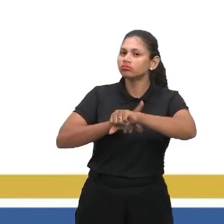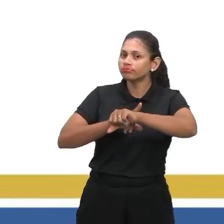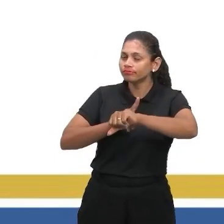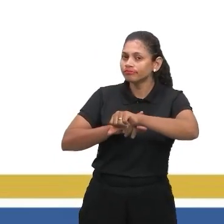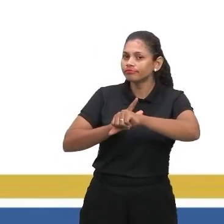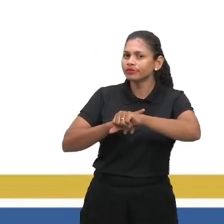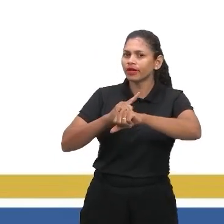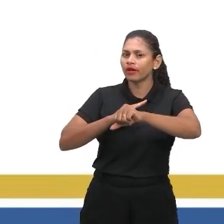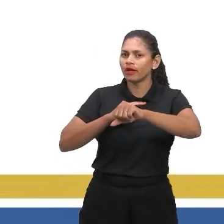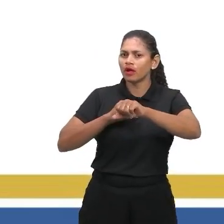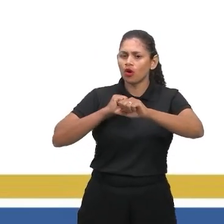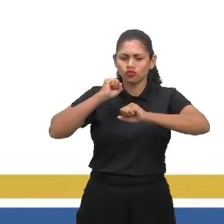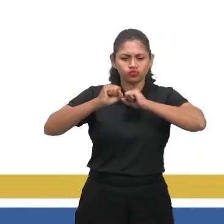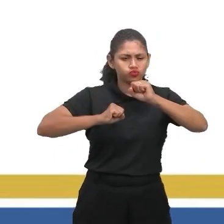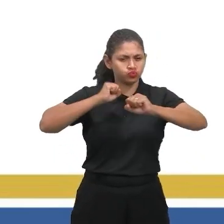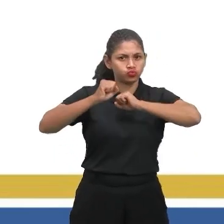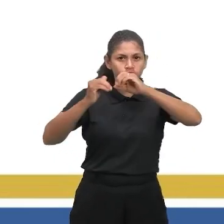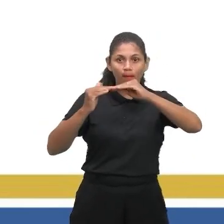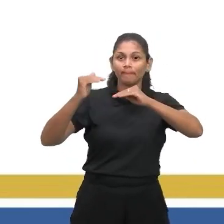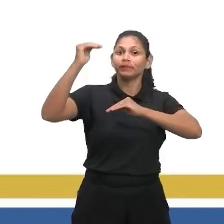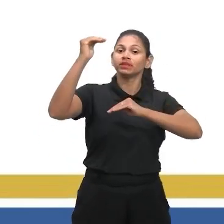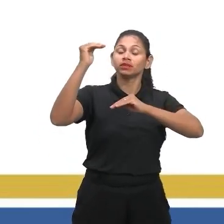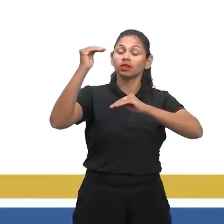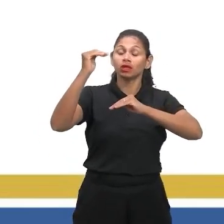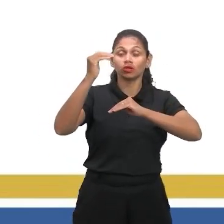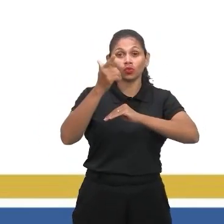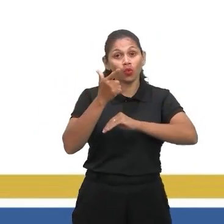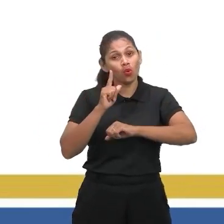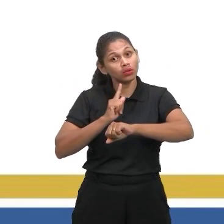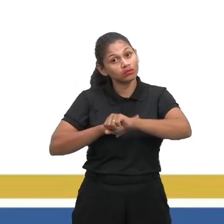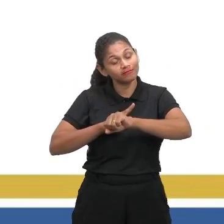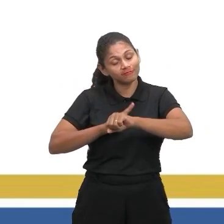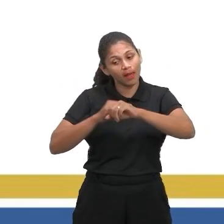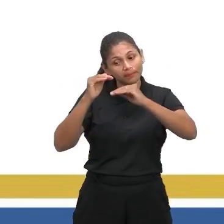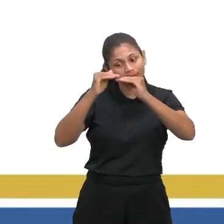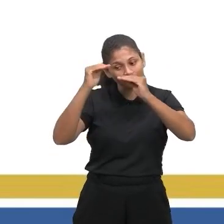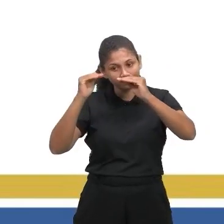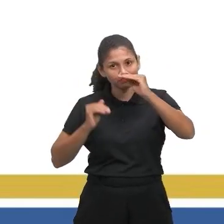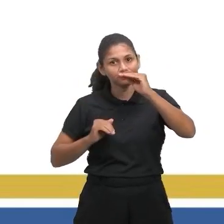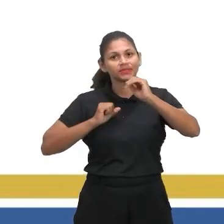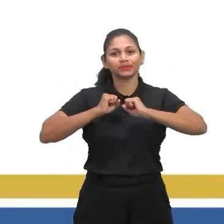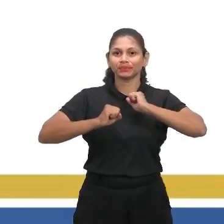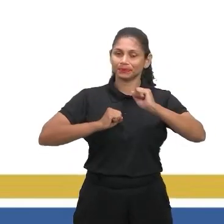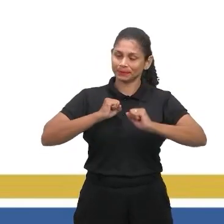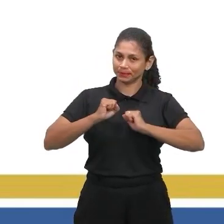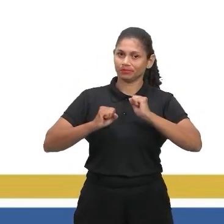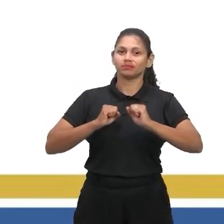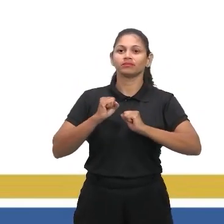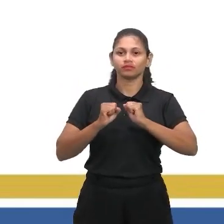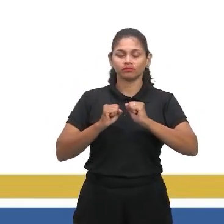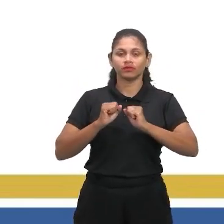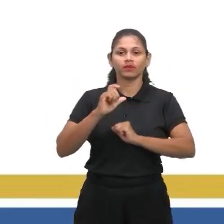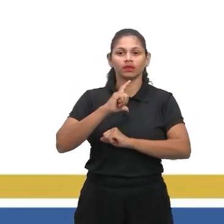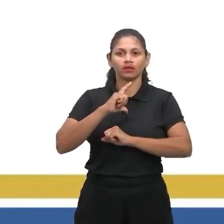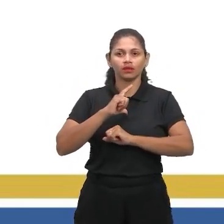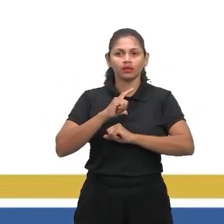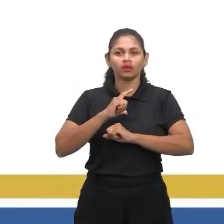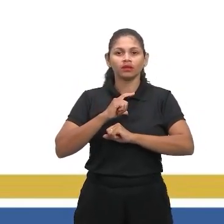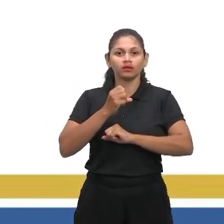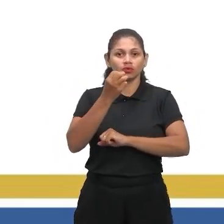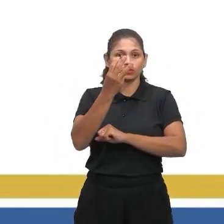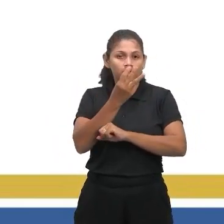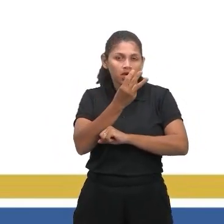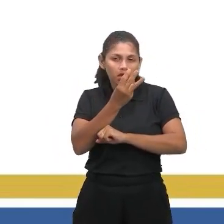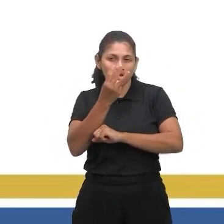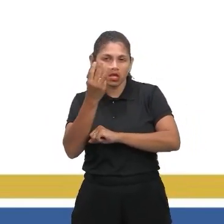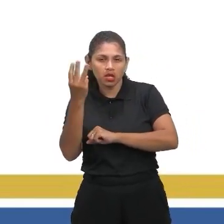maior velocidade, em determinados momentos ela teve uma menor velocidade. Então, nas velocidades altas, que ela vai aqui mais ou menos do 3, né, entre o 2 e